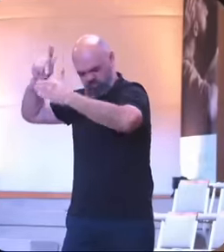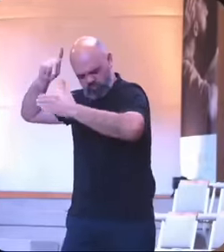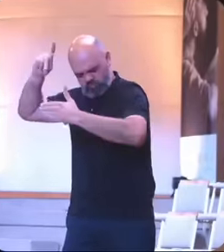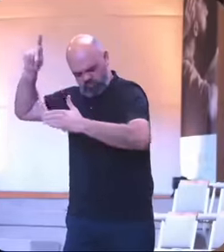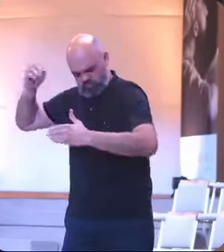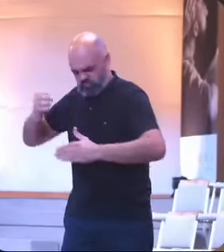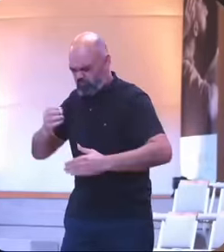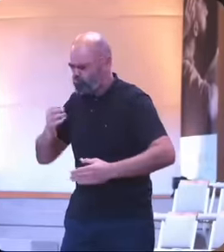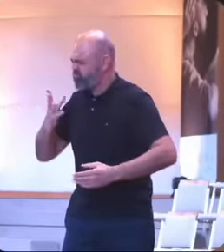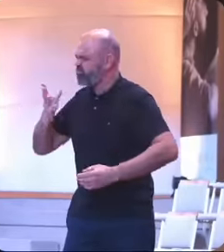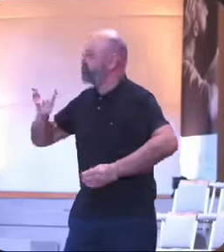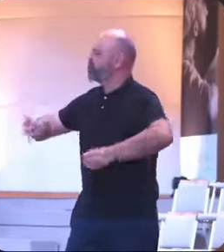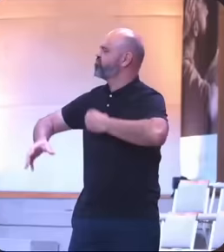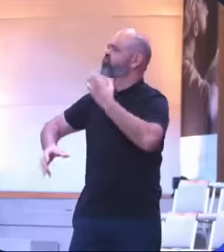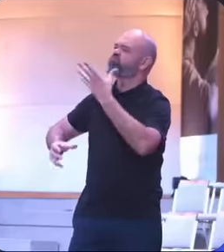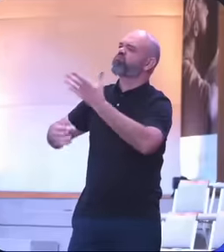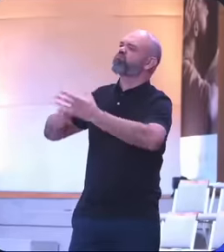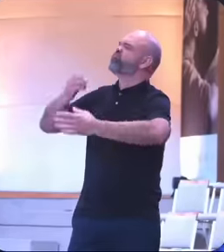Tua bondade